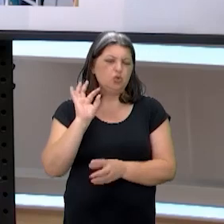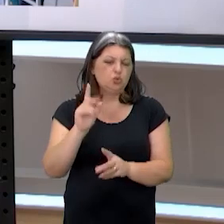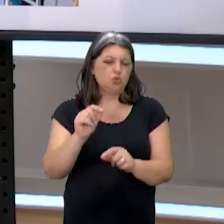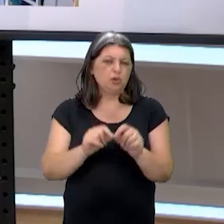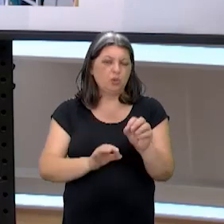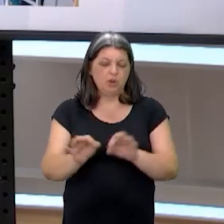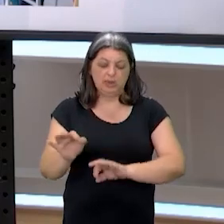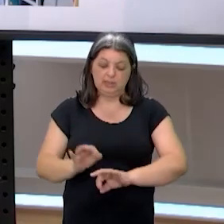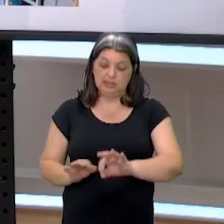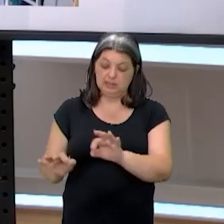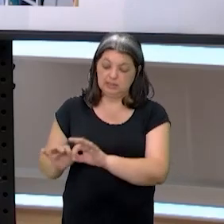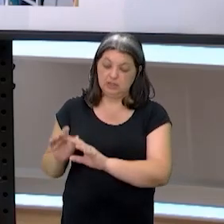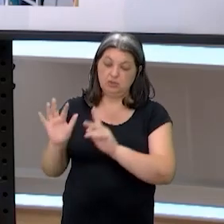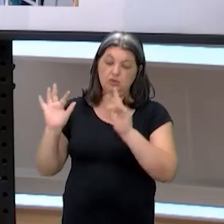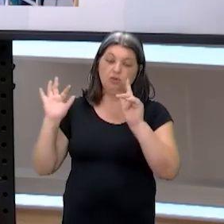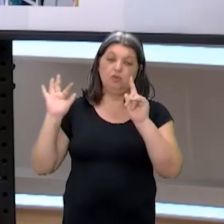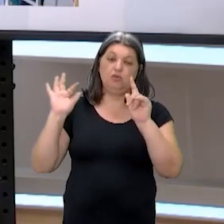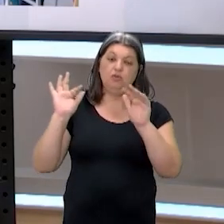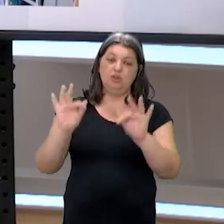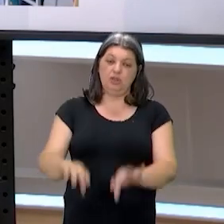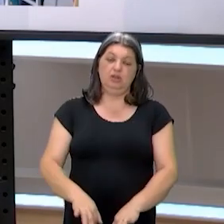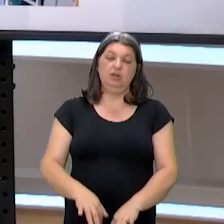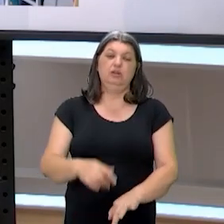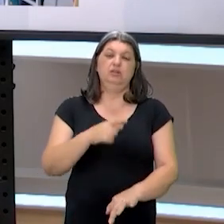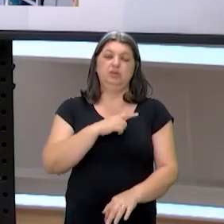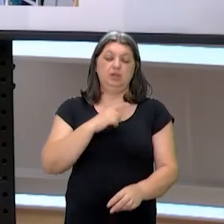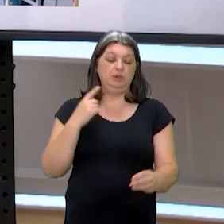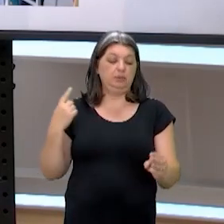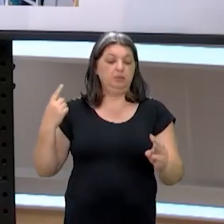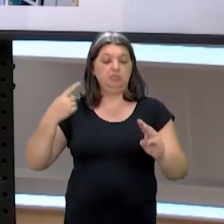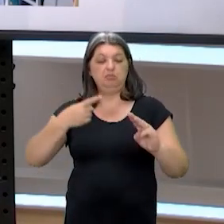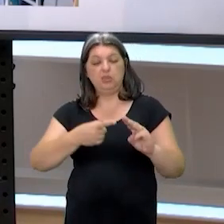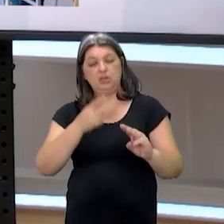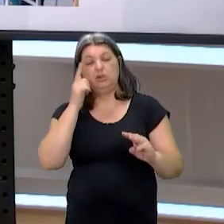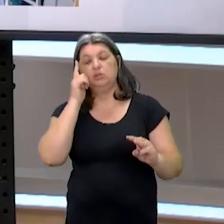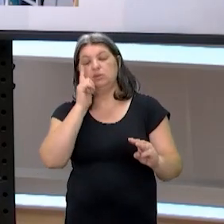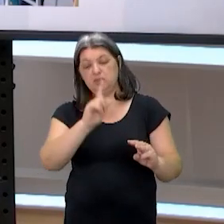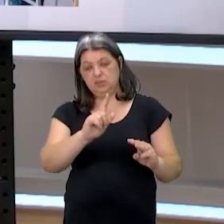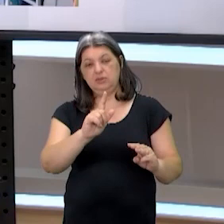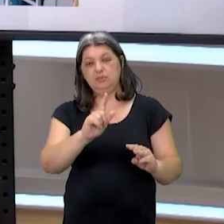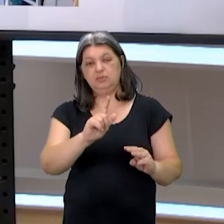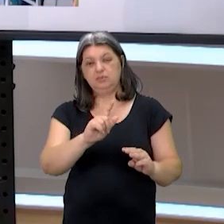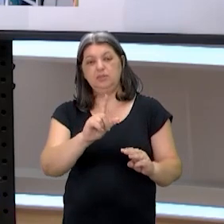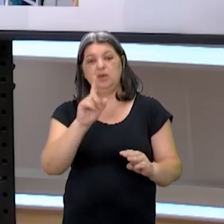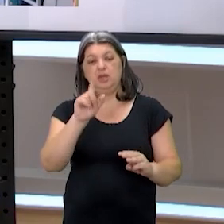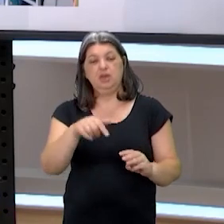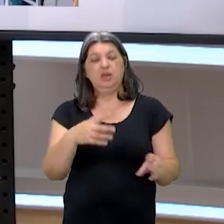tempo e lá no final você tem uma meta a atingir, que é a